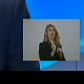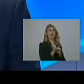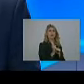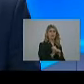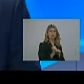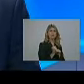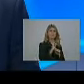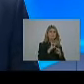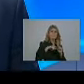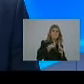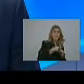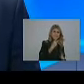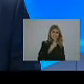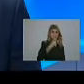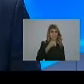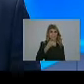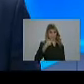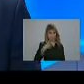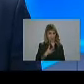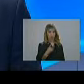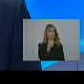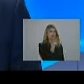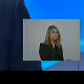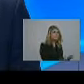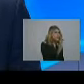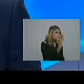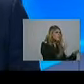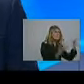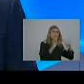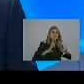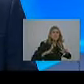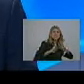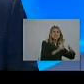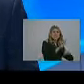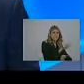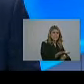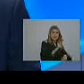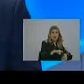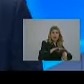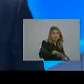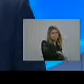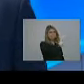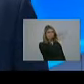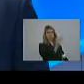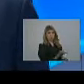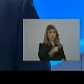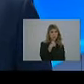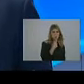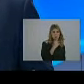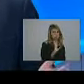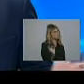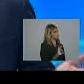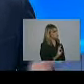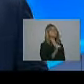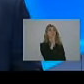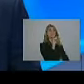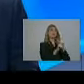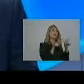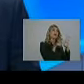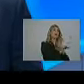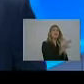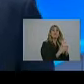mais 314, nós vamos colocar todas as crianças em horário integral. Eu não tenho nenhuma dúvida disso, que é transformador, e eu queria saber qual é a